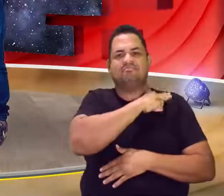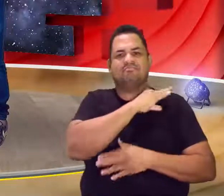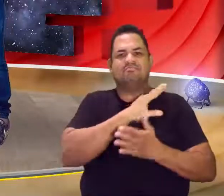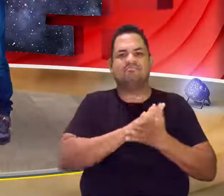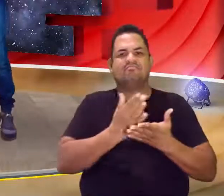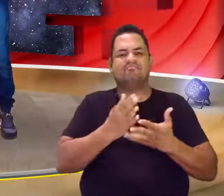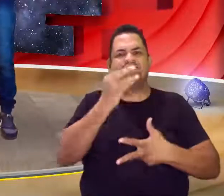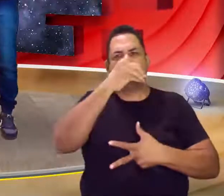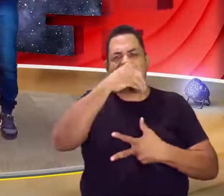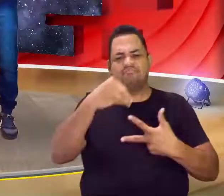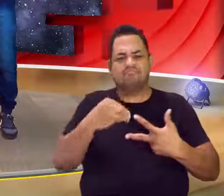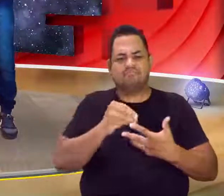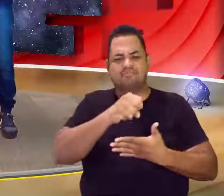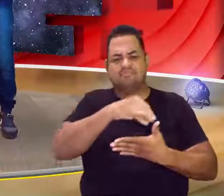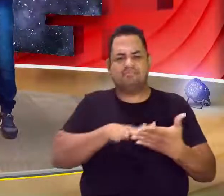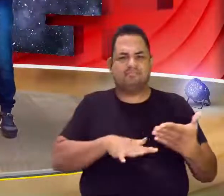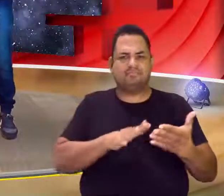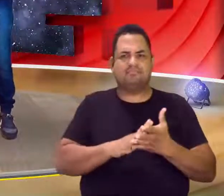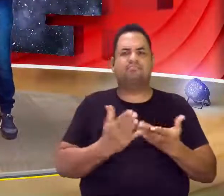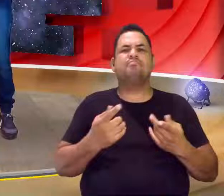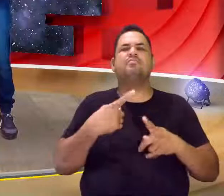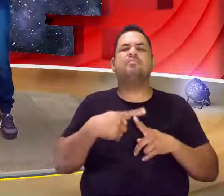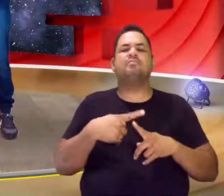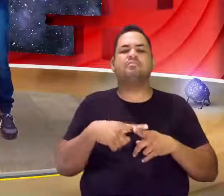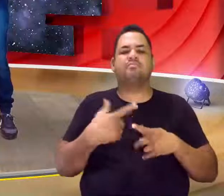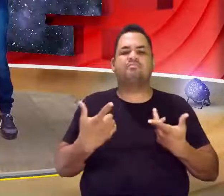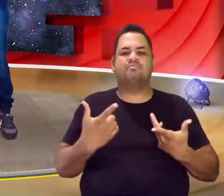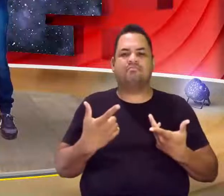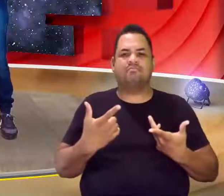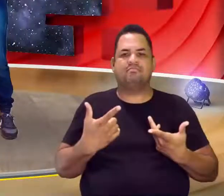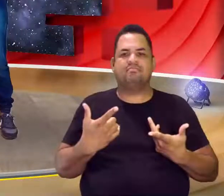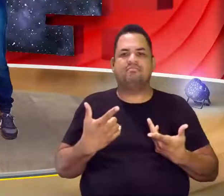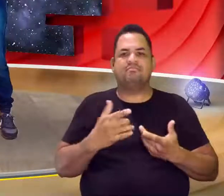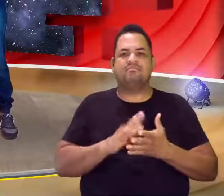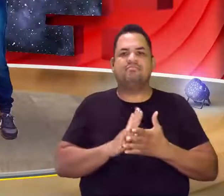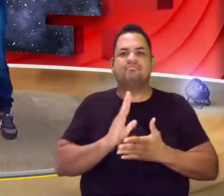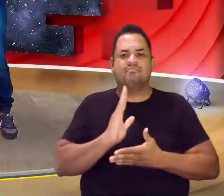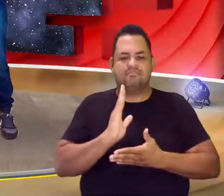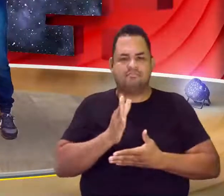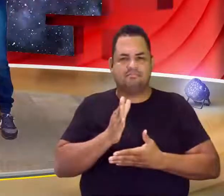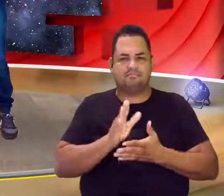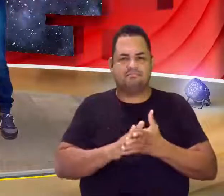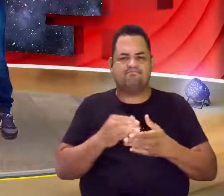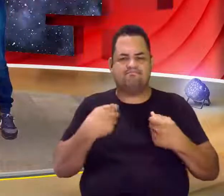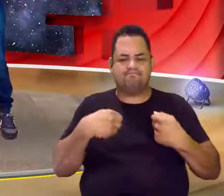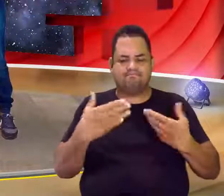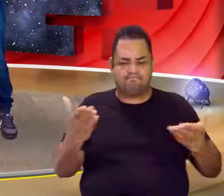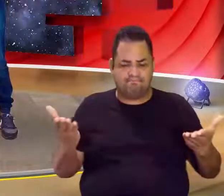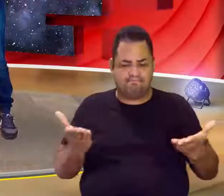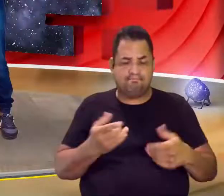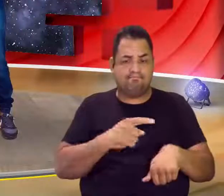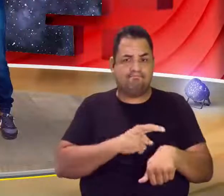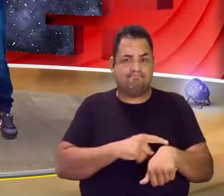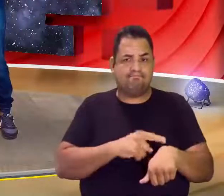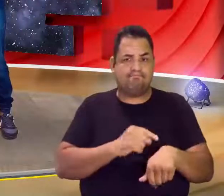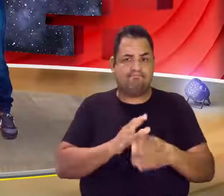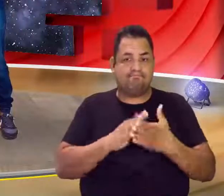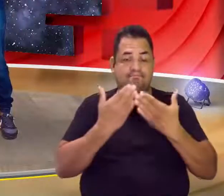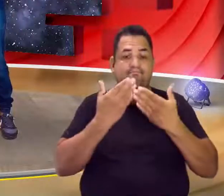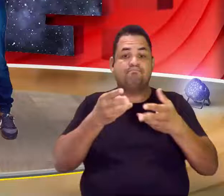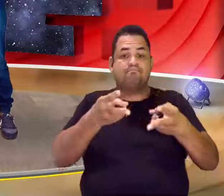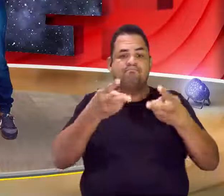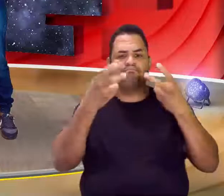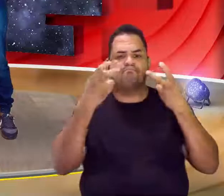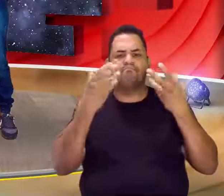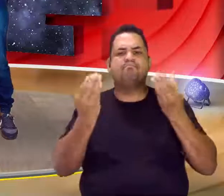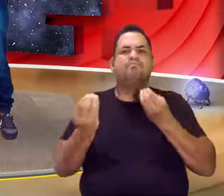tanto o Enem. Professor, mas para que isso? Porque é o seguinte, vocês já precisam agora abrir os olhos e falar